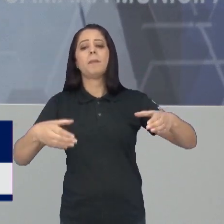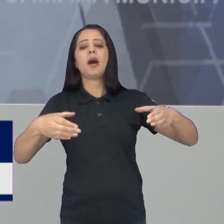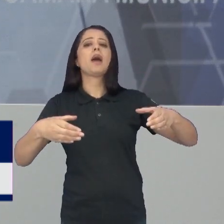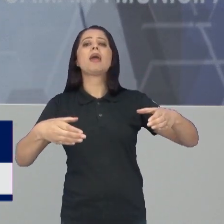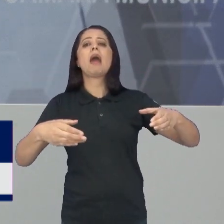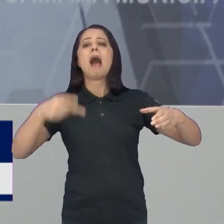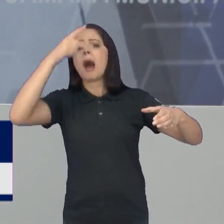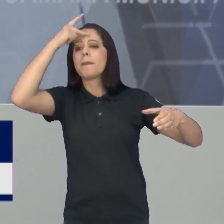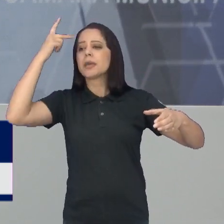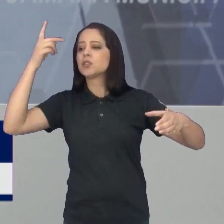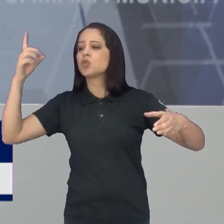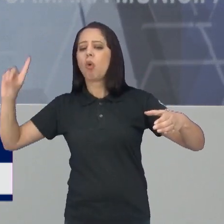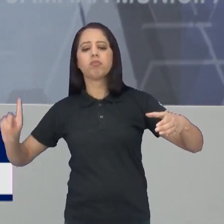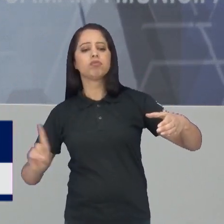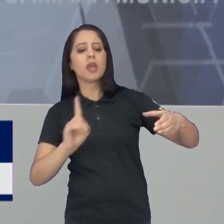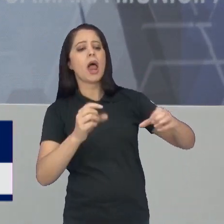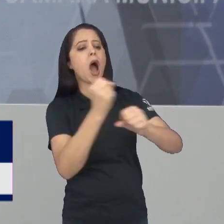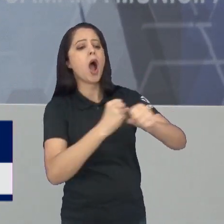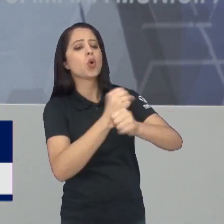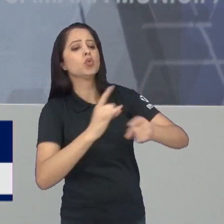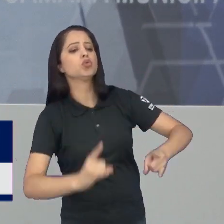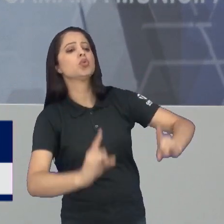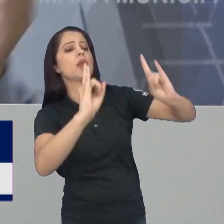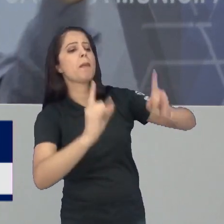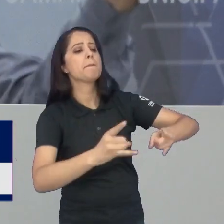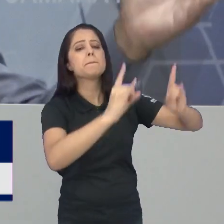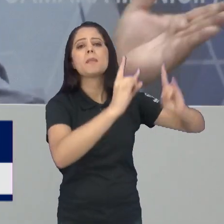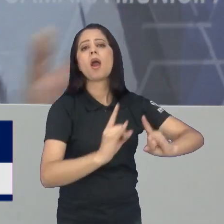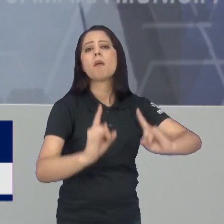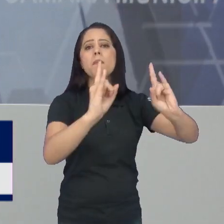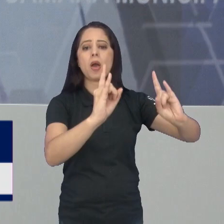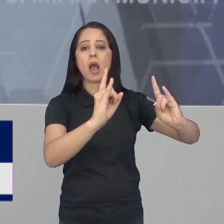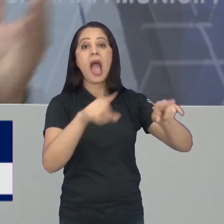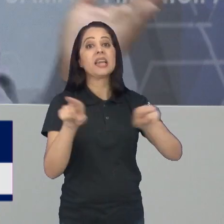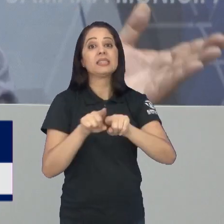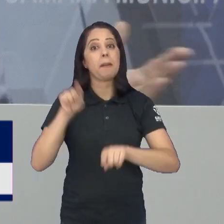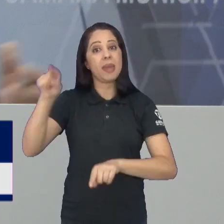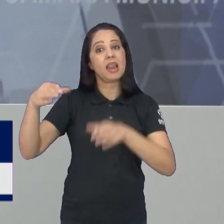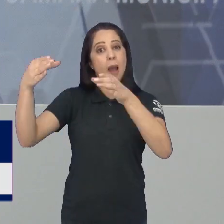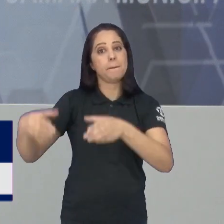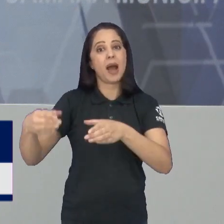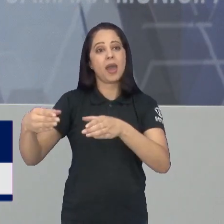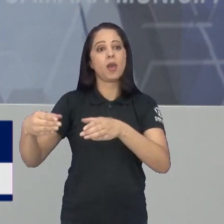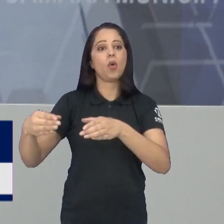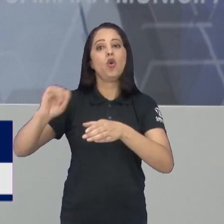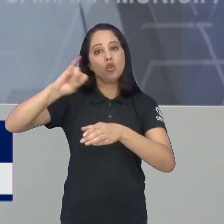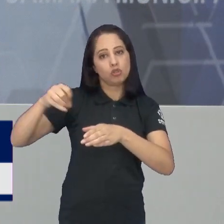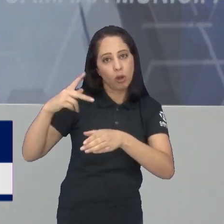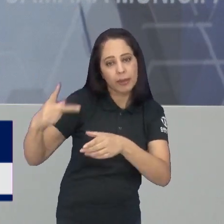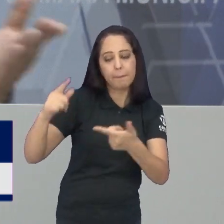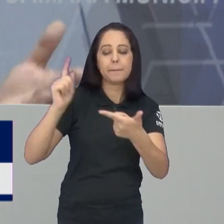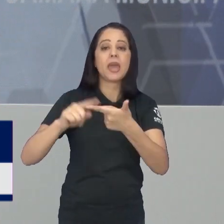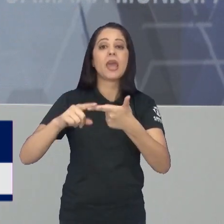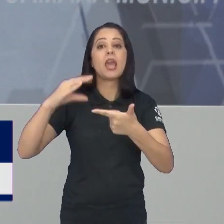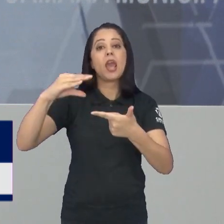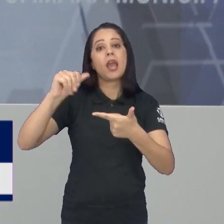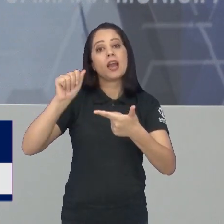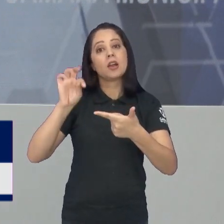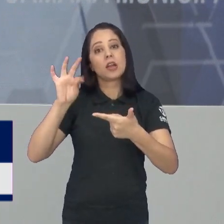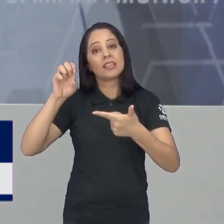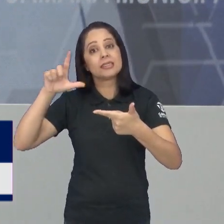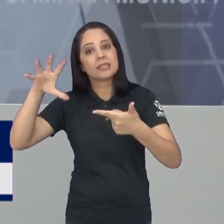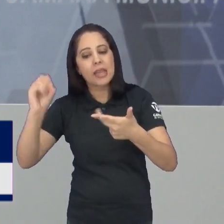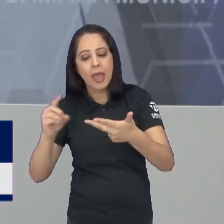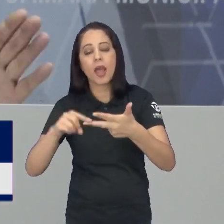vá lá fazer prédio, para adensar a Vila Maria. Assim como o Monte Castelo, Jardim Paulista, né, Jardim